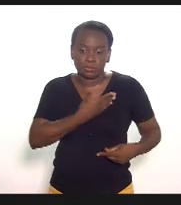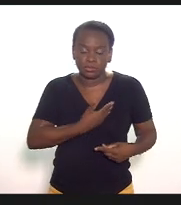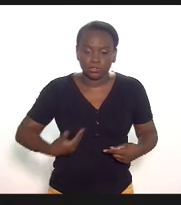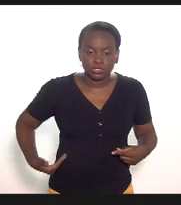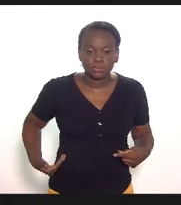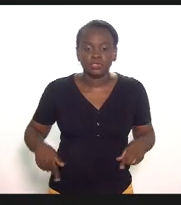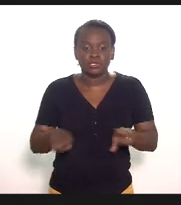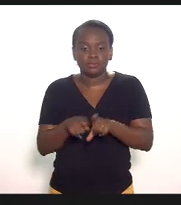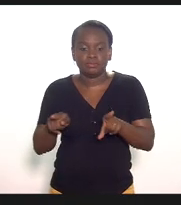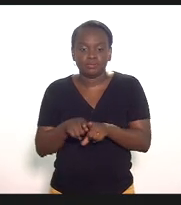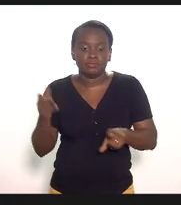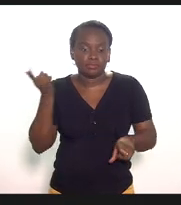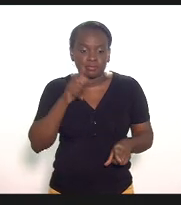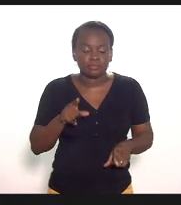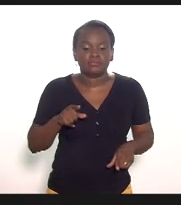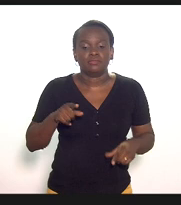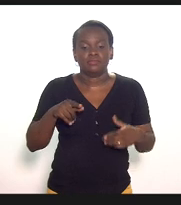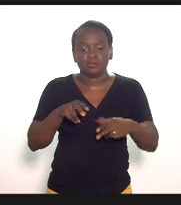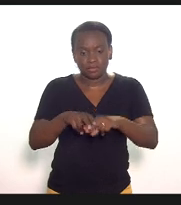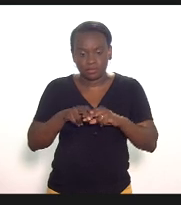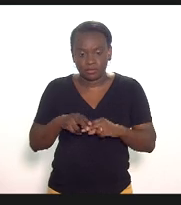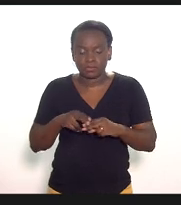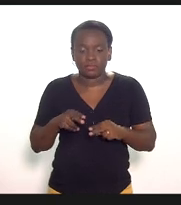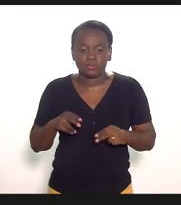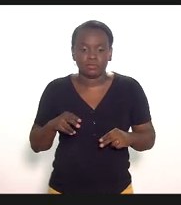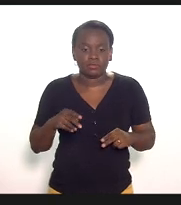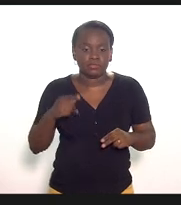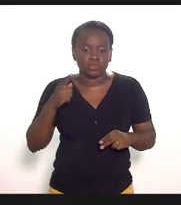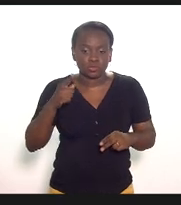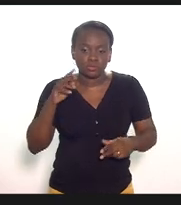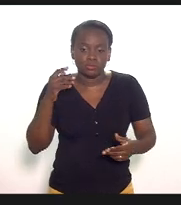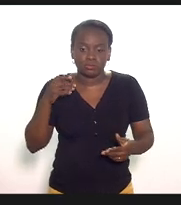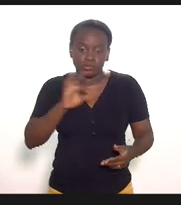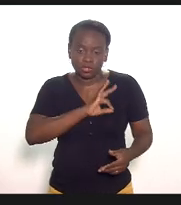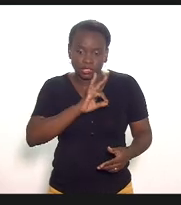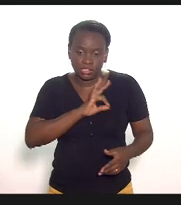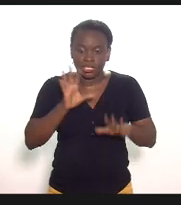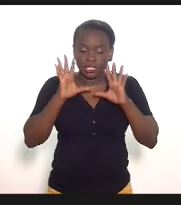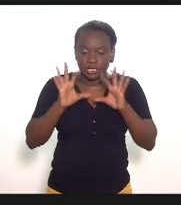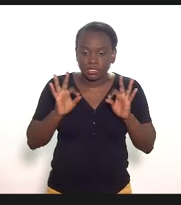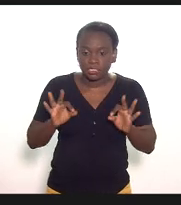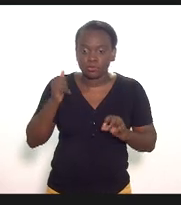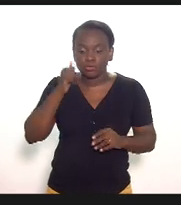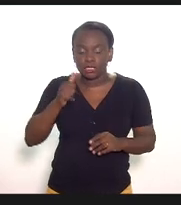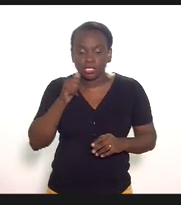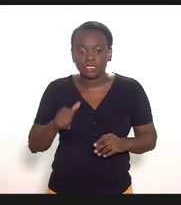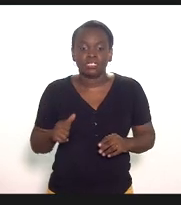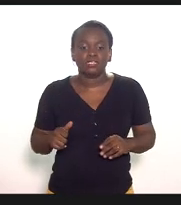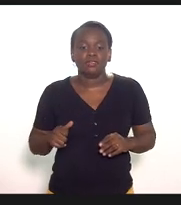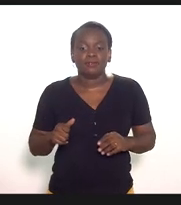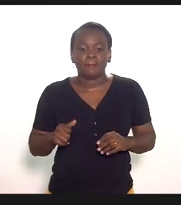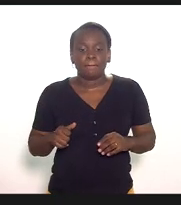públicas e garanta, através de uma delegacia de atendimento às mulheres,